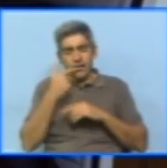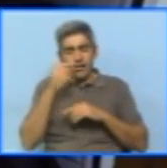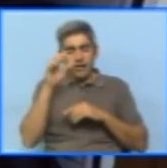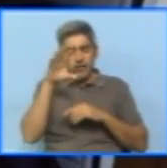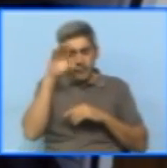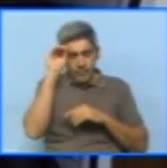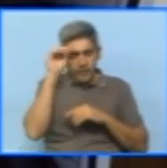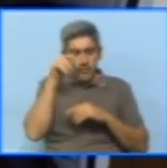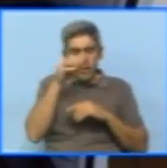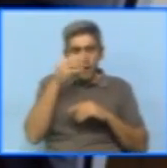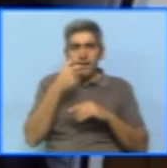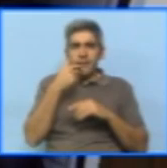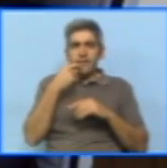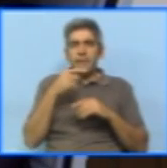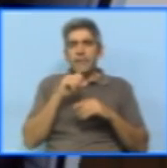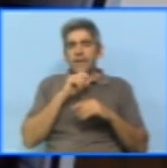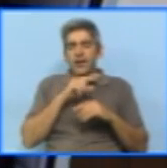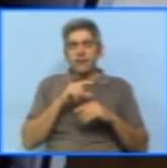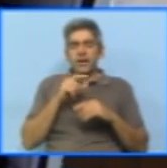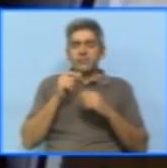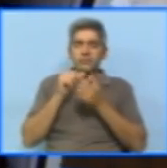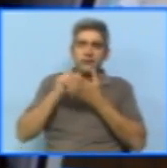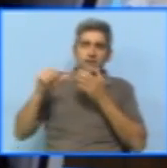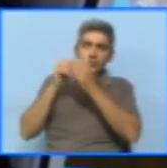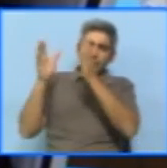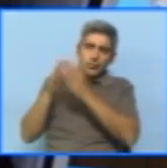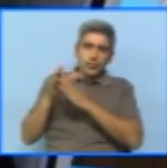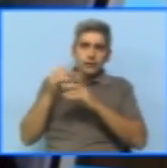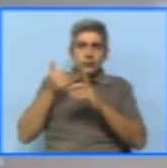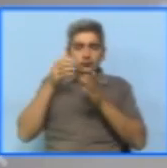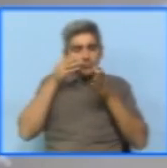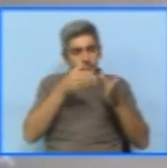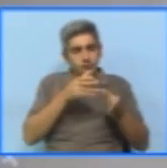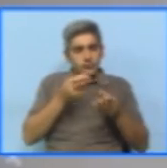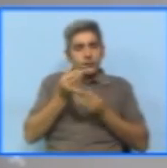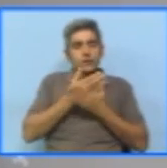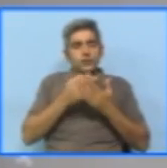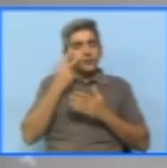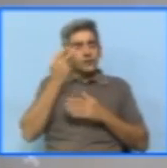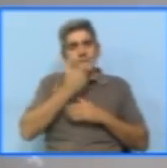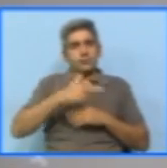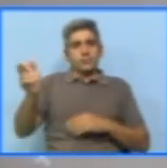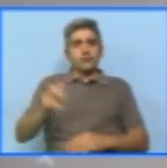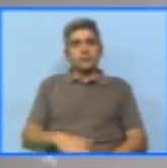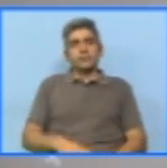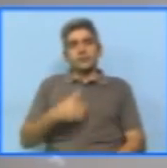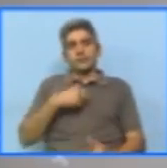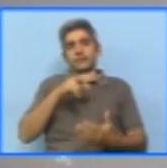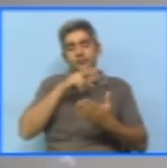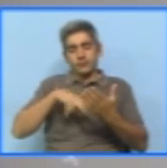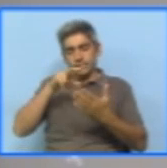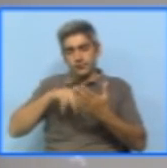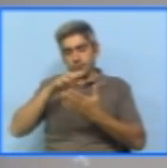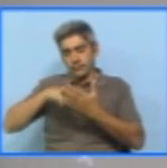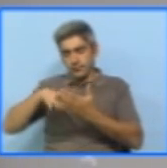o tesouro. É capaz de renunciar a tudo para se dedicar, como disse, é o negócio de toda a vida. E eu, ao ler estes textos, não pude